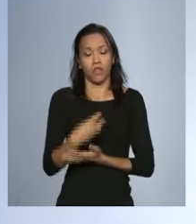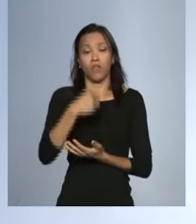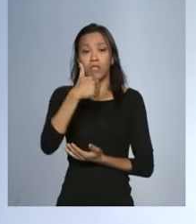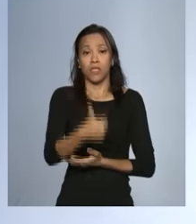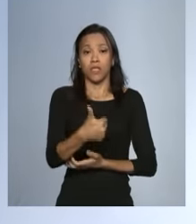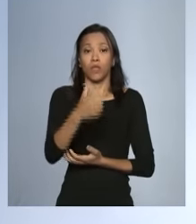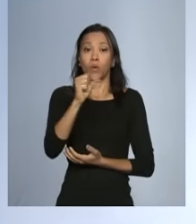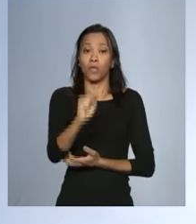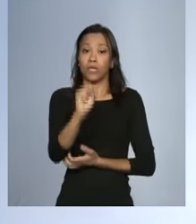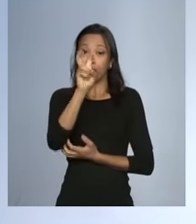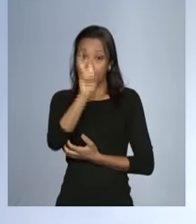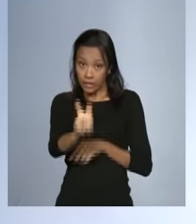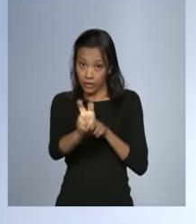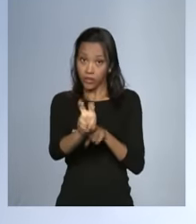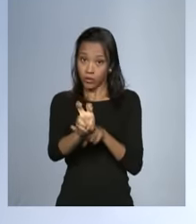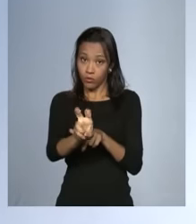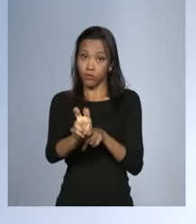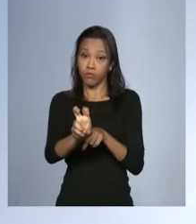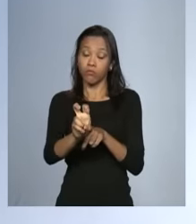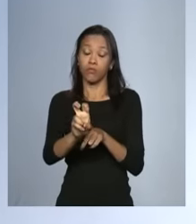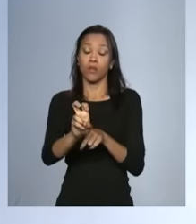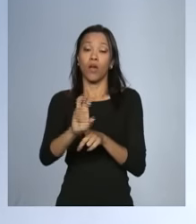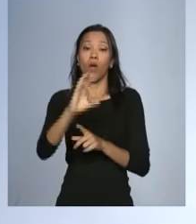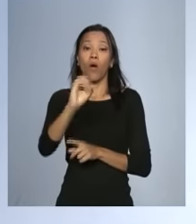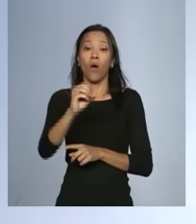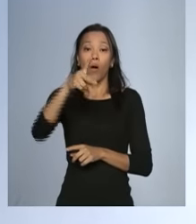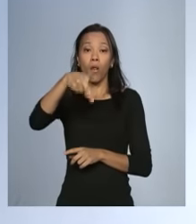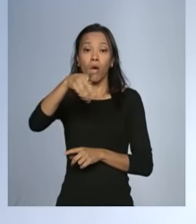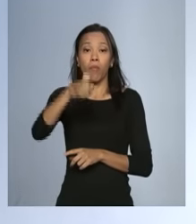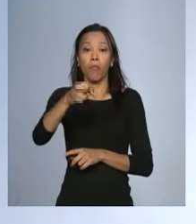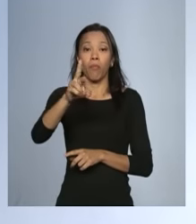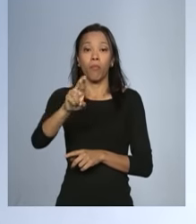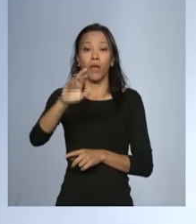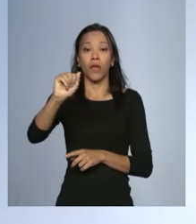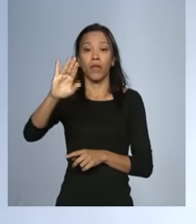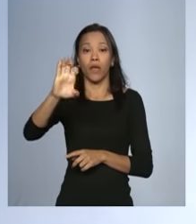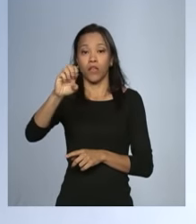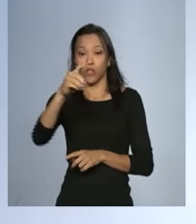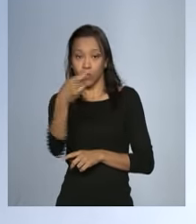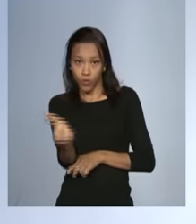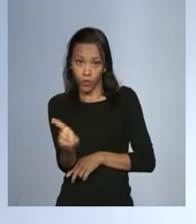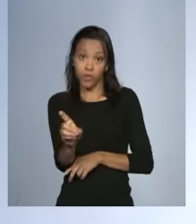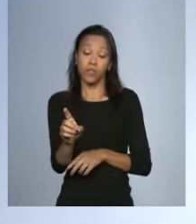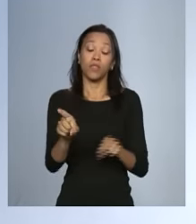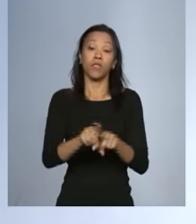185 operações e o resgate de